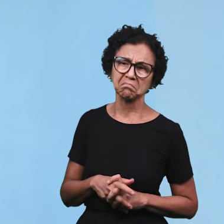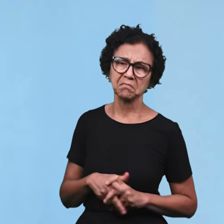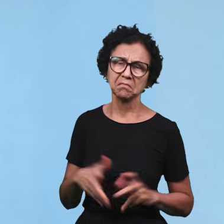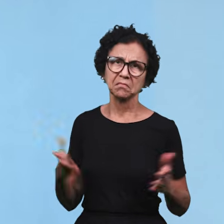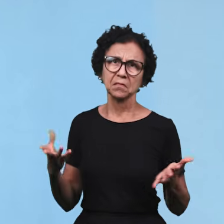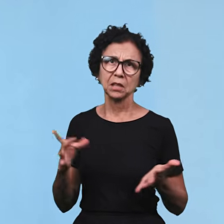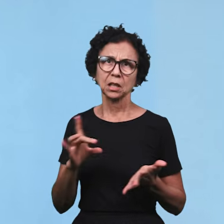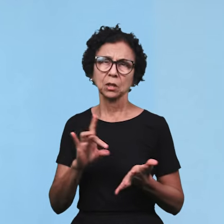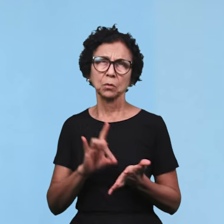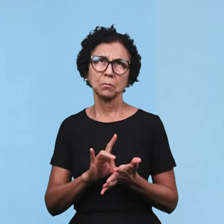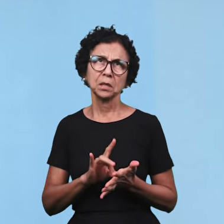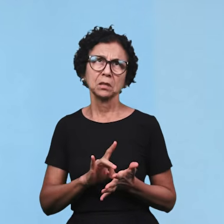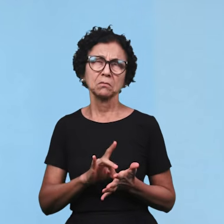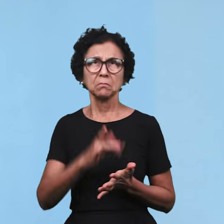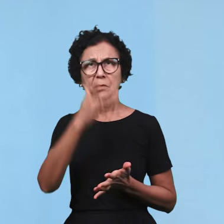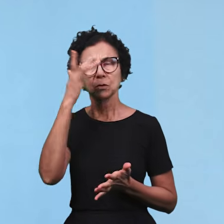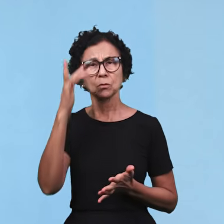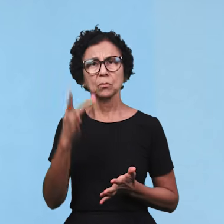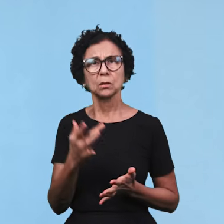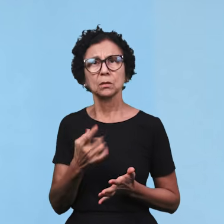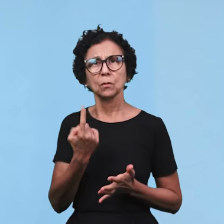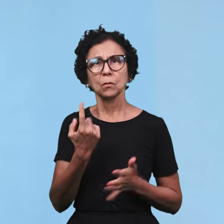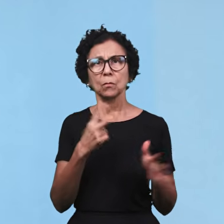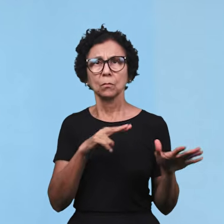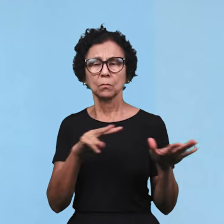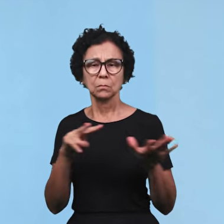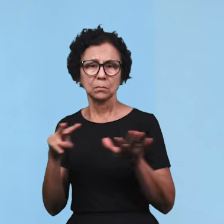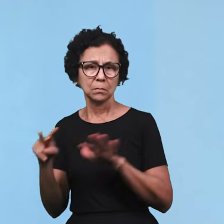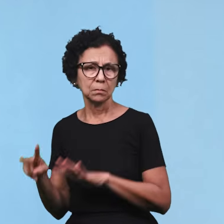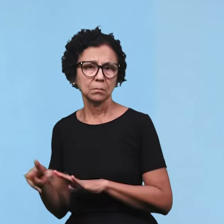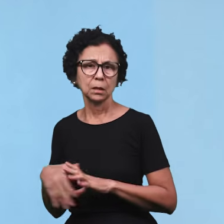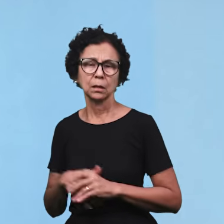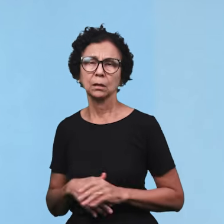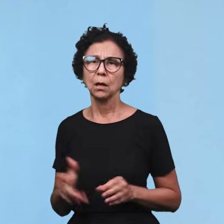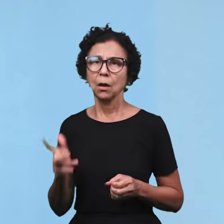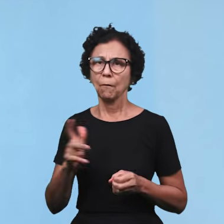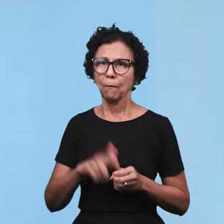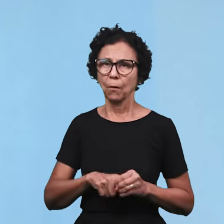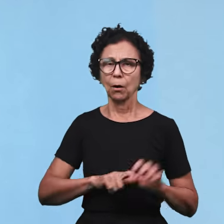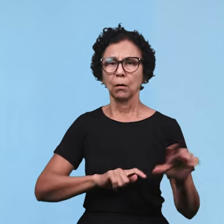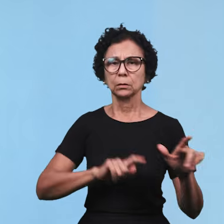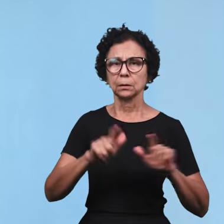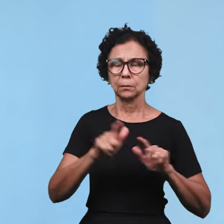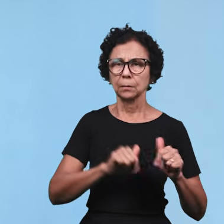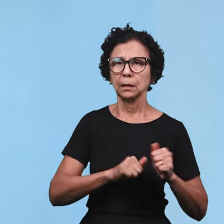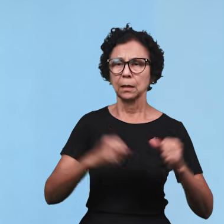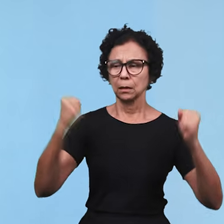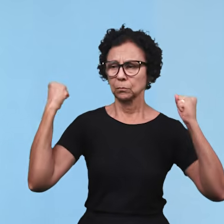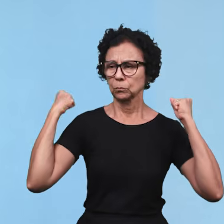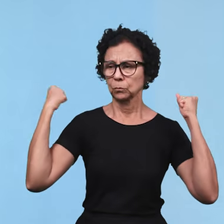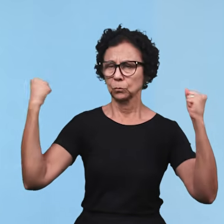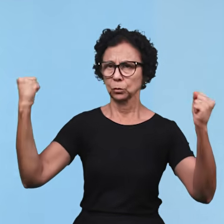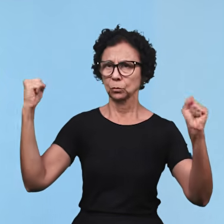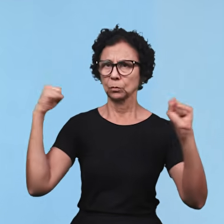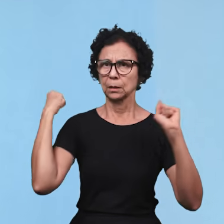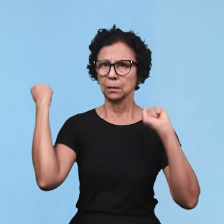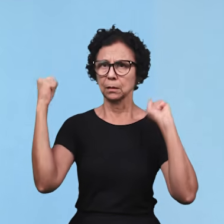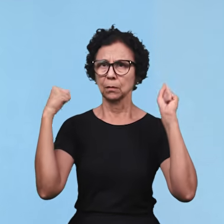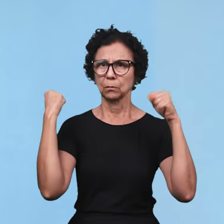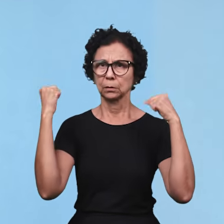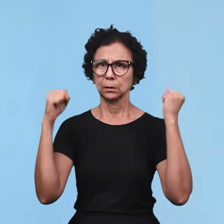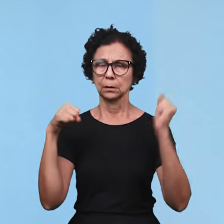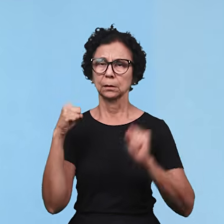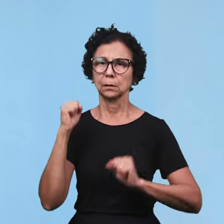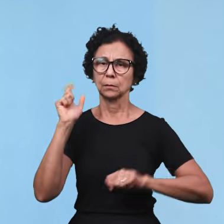5, 7 dias aproximadamente, já está voltando à musculação, já está voltando às atividades. Obviamente que a gente avalia, cada paciente